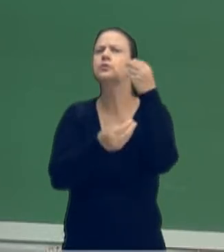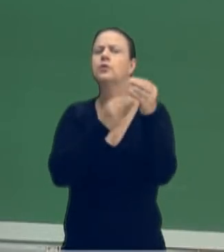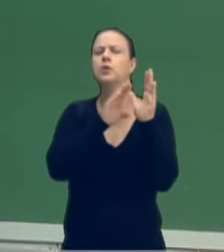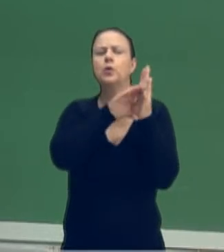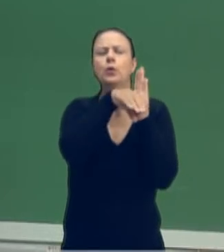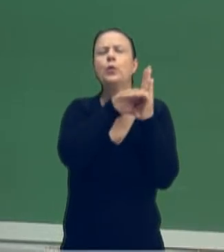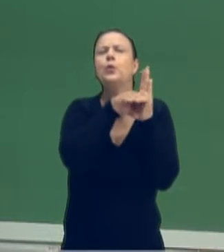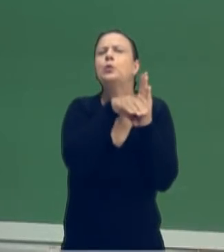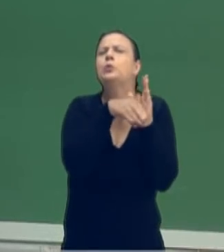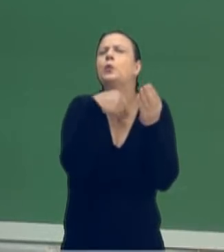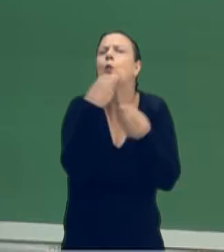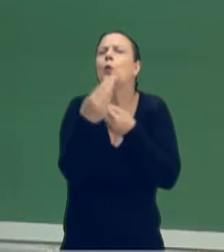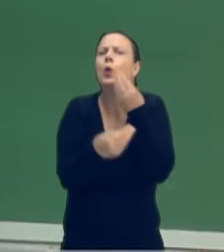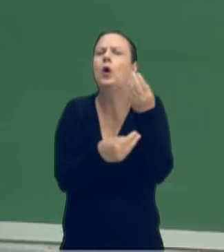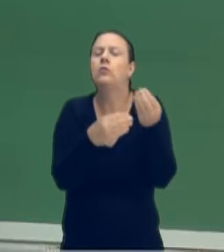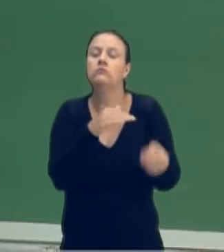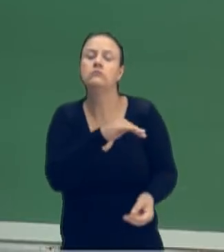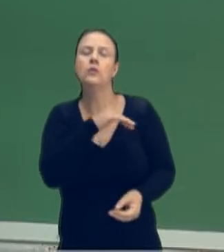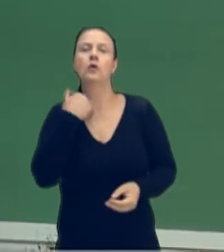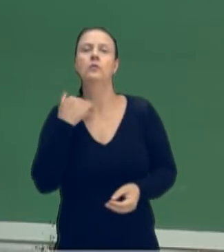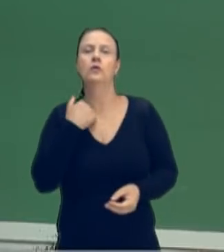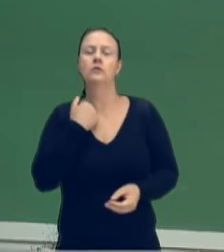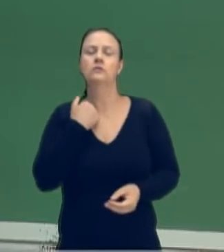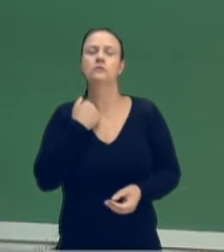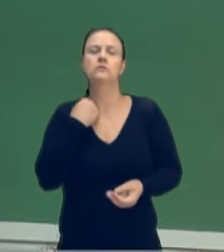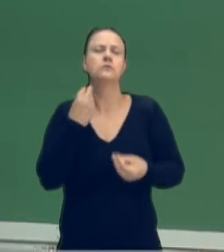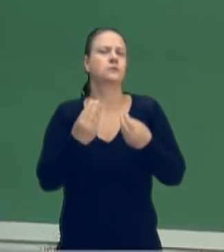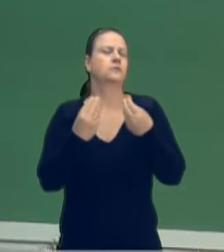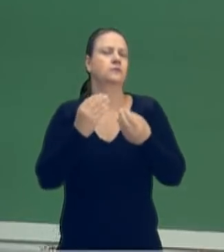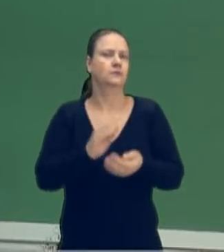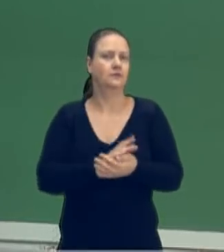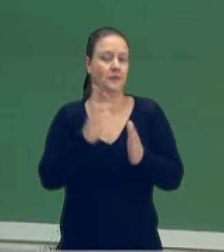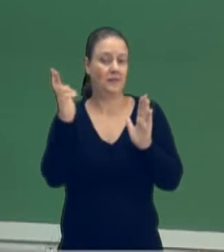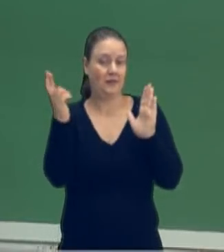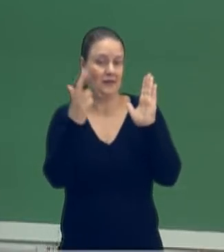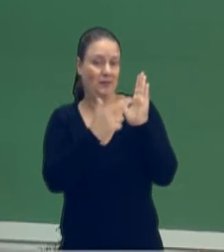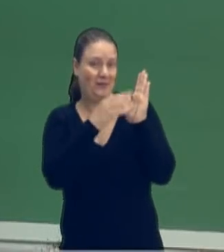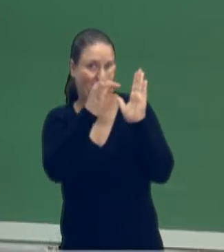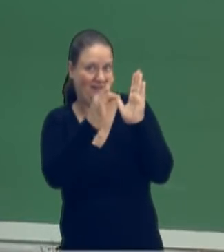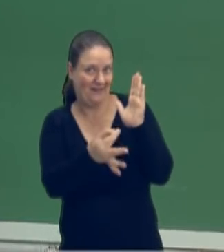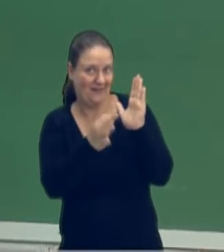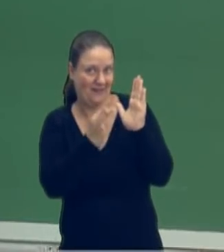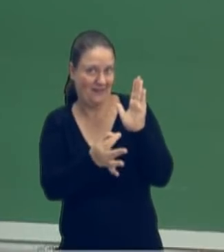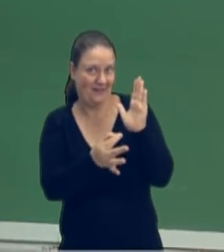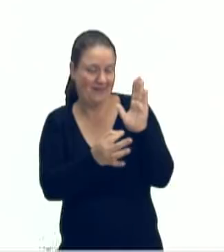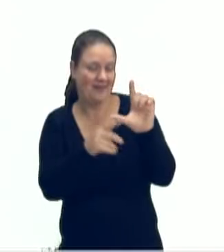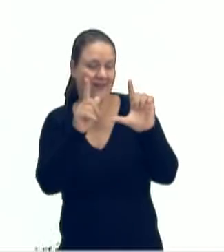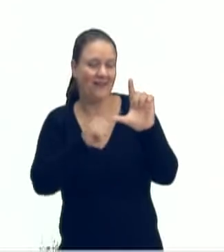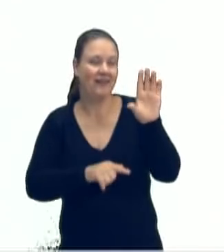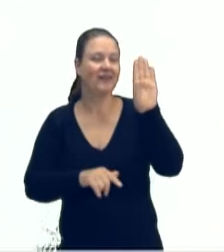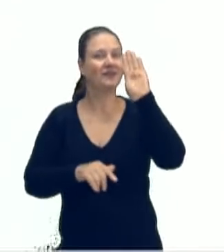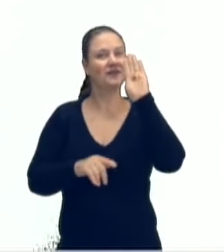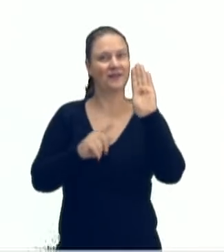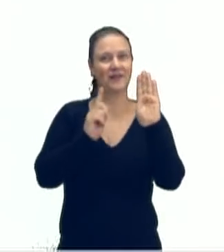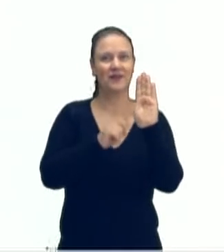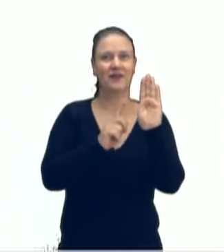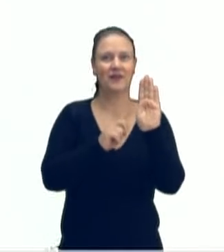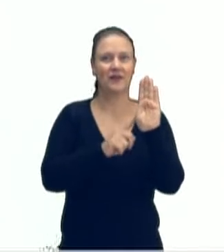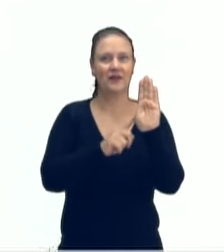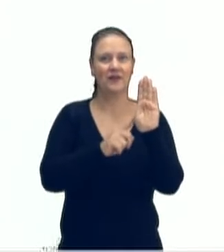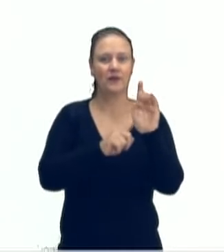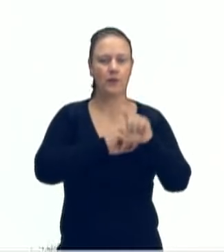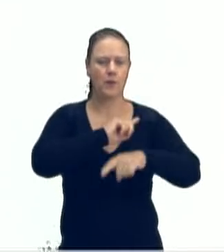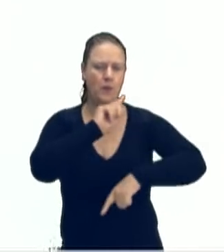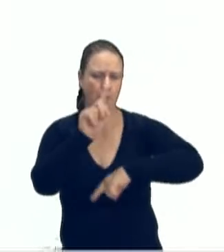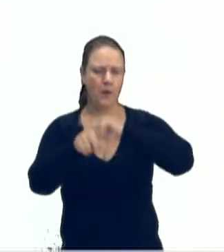como eles entendiam a morte para os antigos egípcios? Respondeu certo, aquele respondeu a letra B, como uma passagem